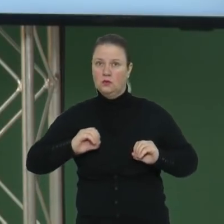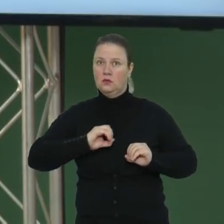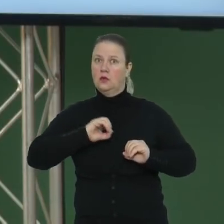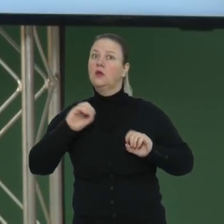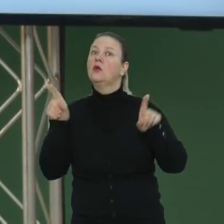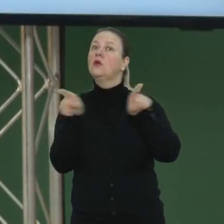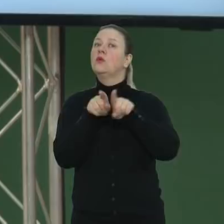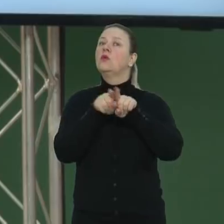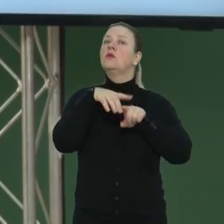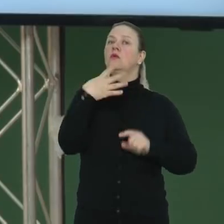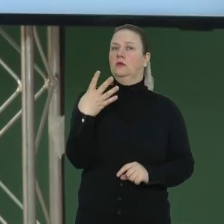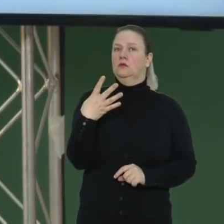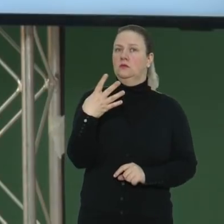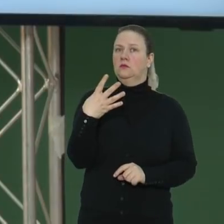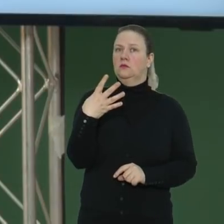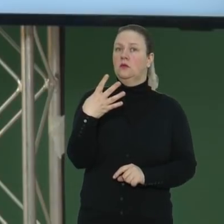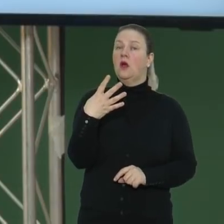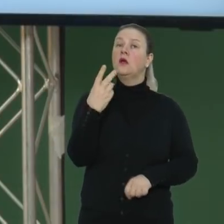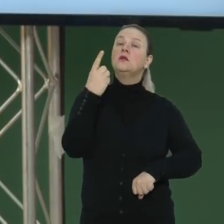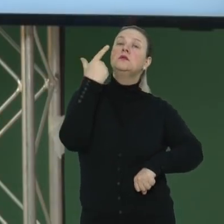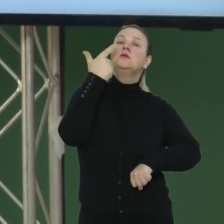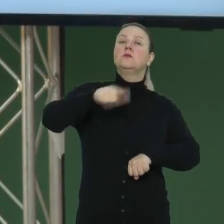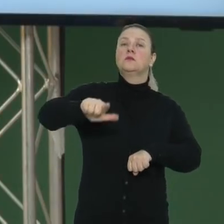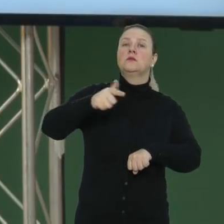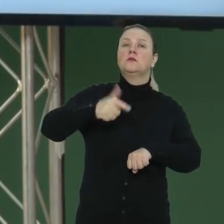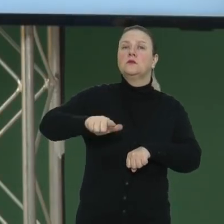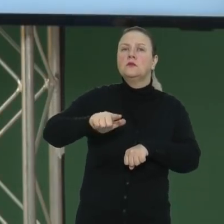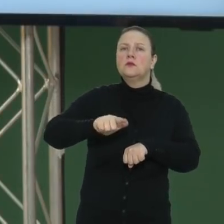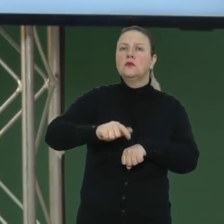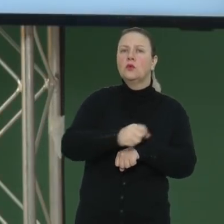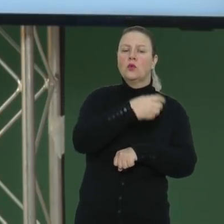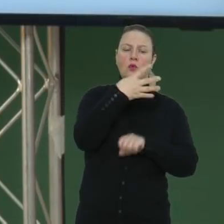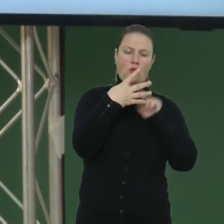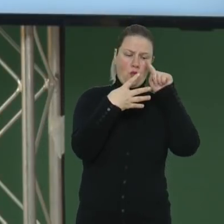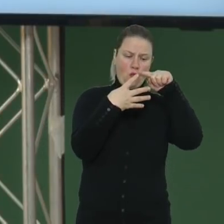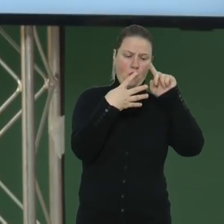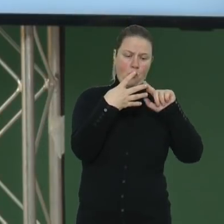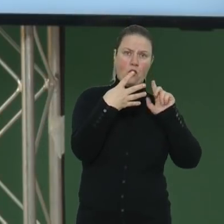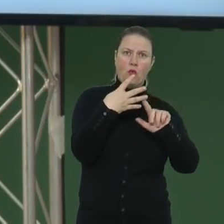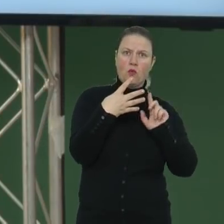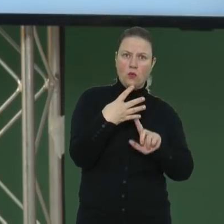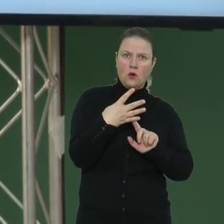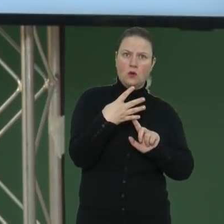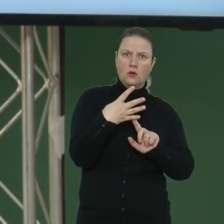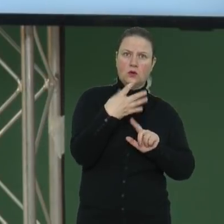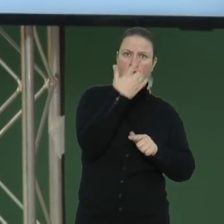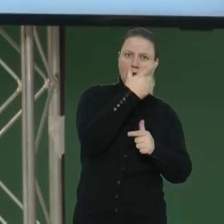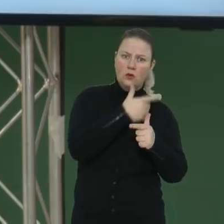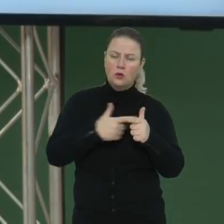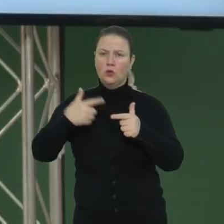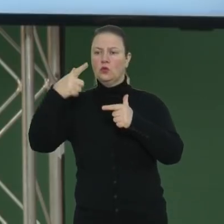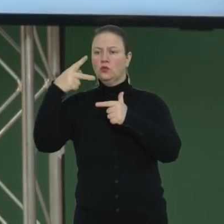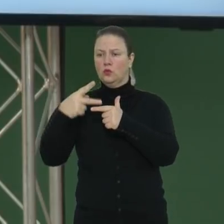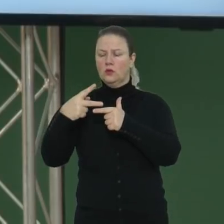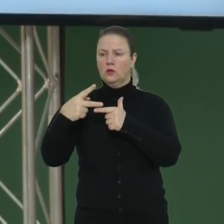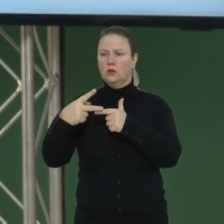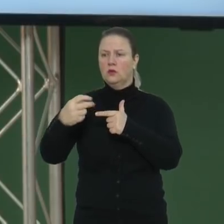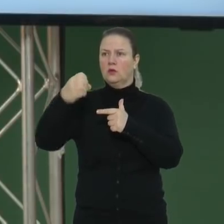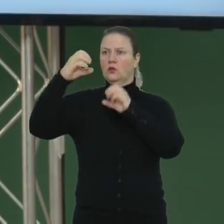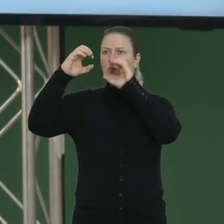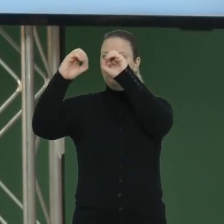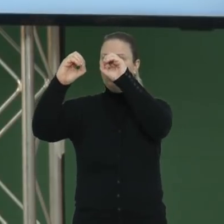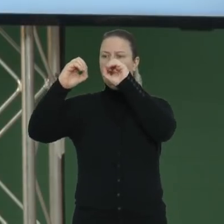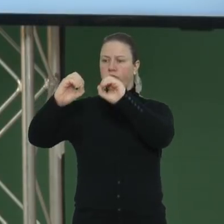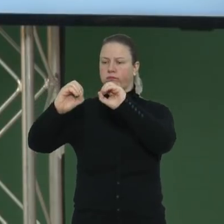ok? E no terceiro momento, cada uma dessas 4 se dividiu em mais duas. Então, eu passei a ter quantas?